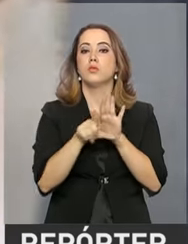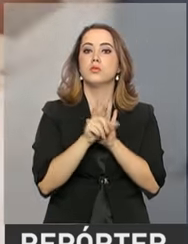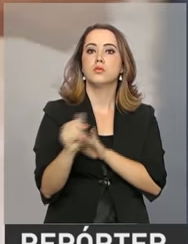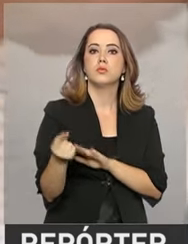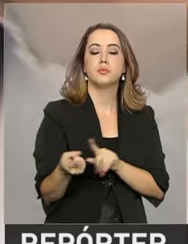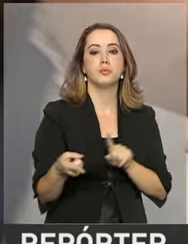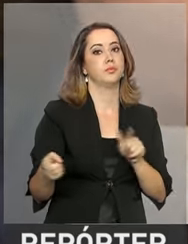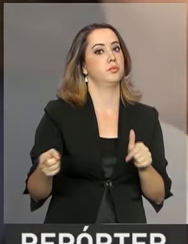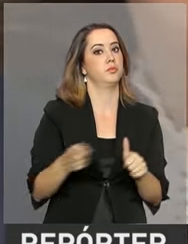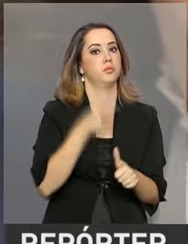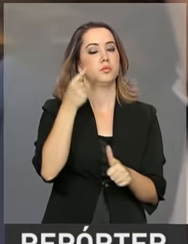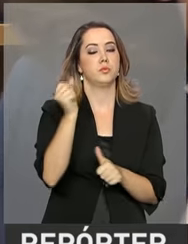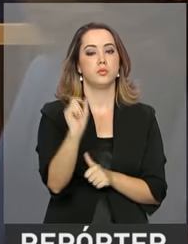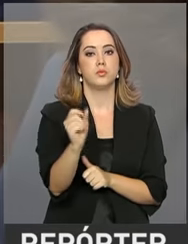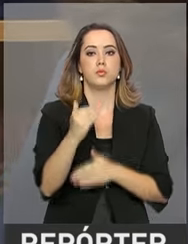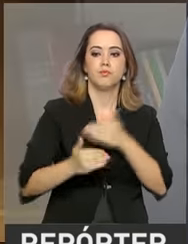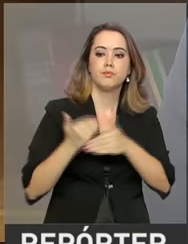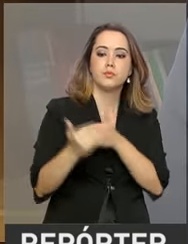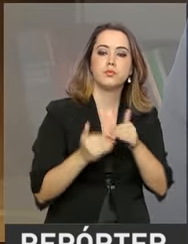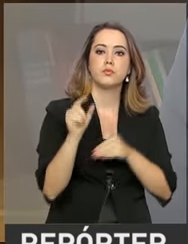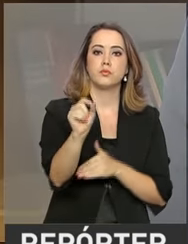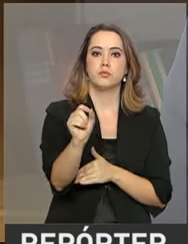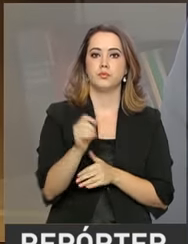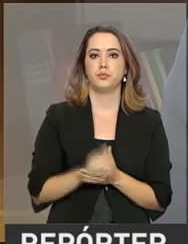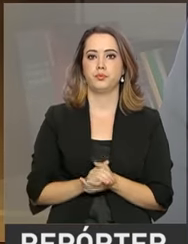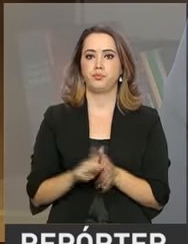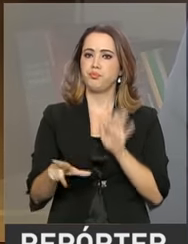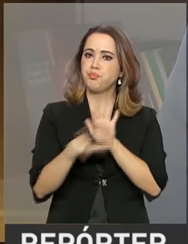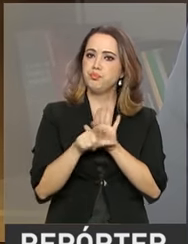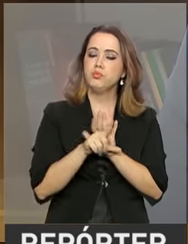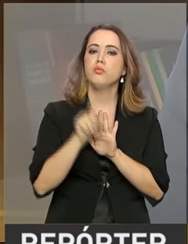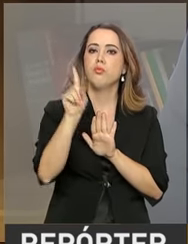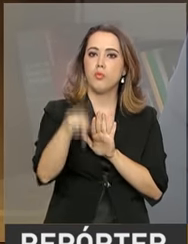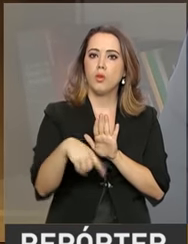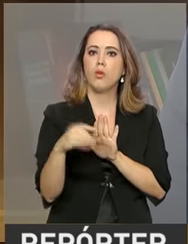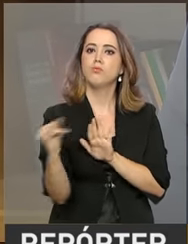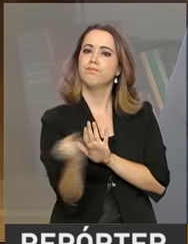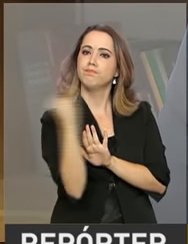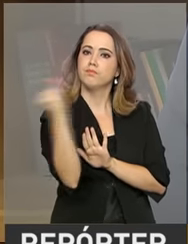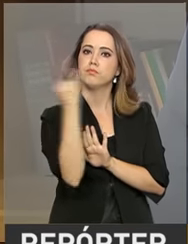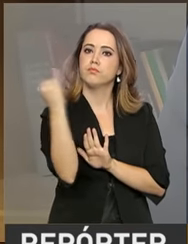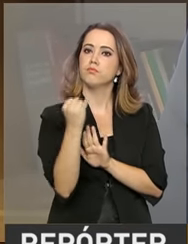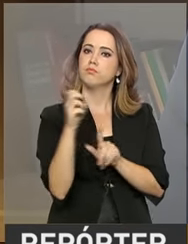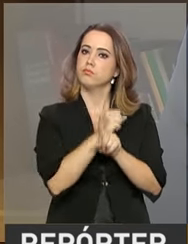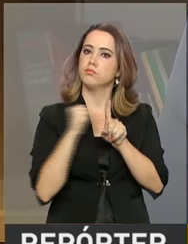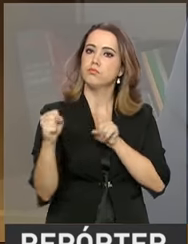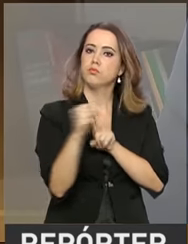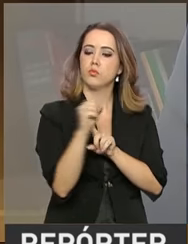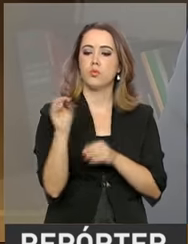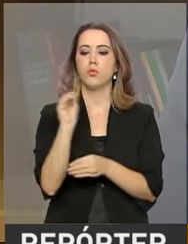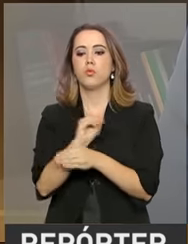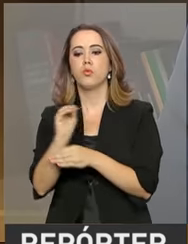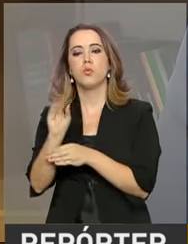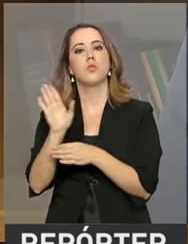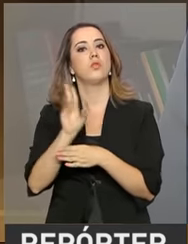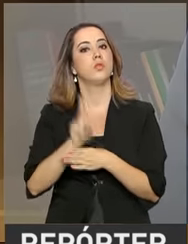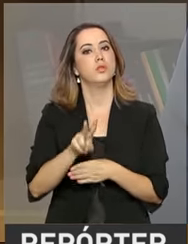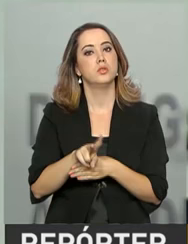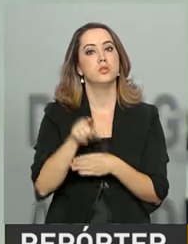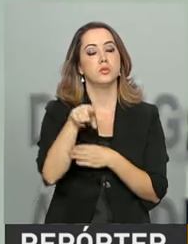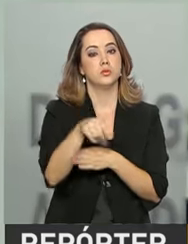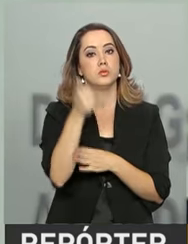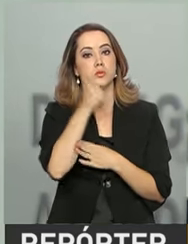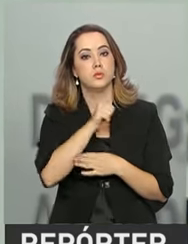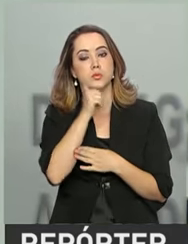principais responsáveis por esses avanços. A Lei Maria da Penha, sem dúvida, é um marco para a sociedade, um marco de proteção e segurança para a